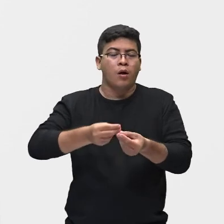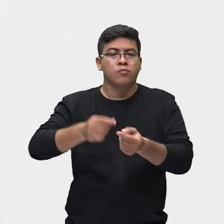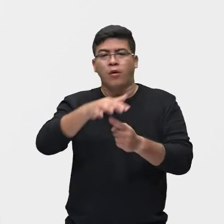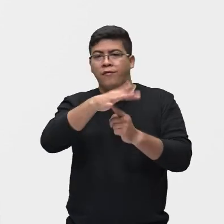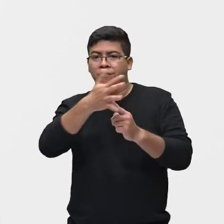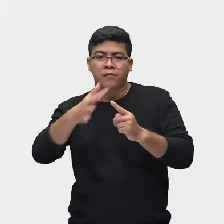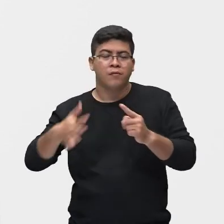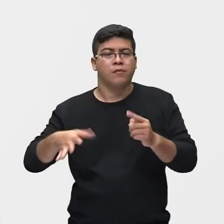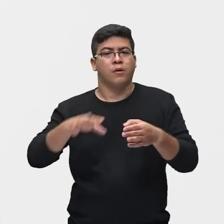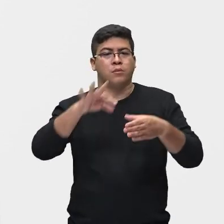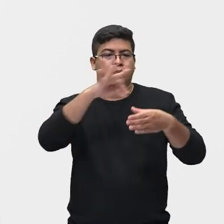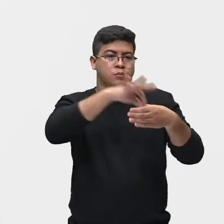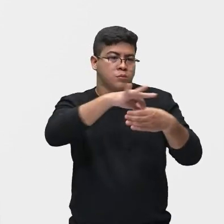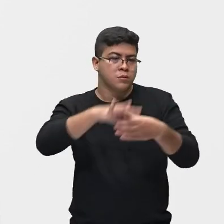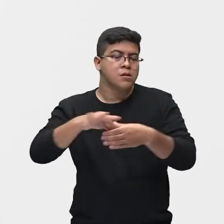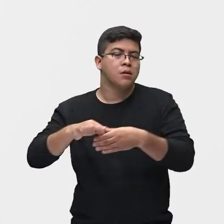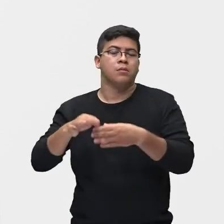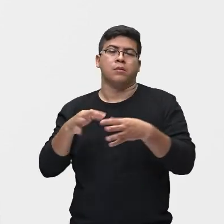energias da natureza, né?